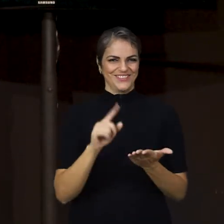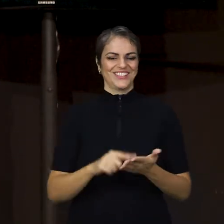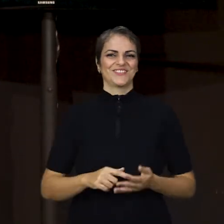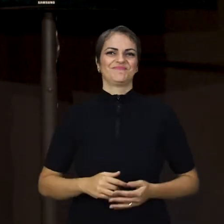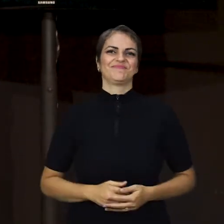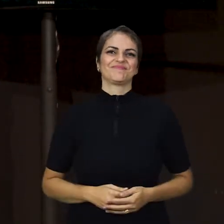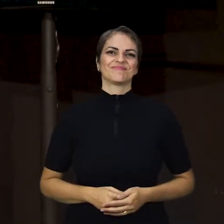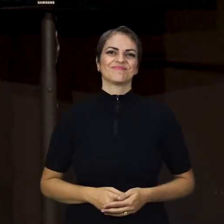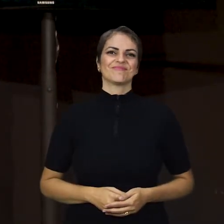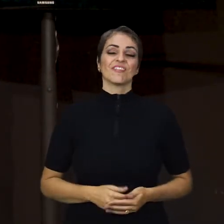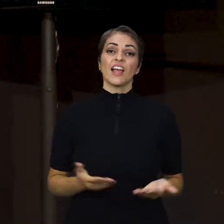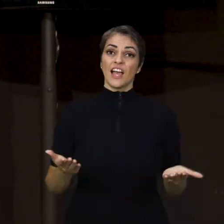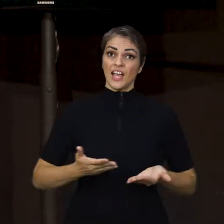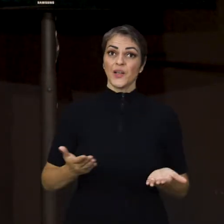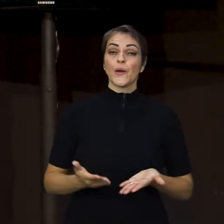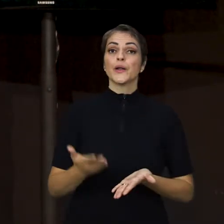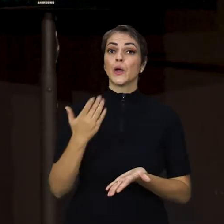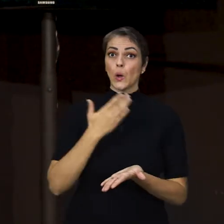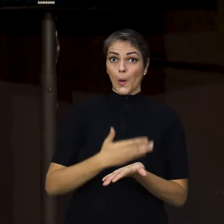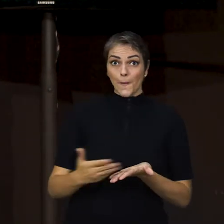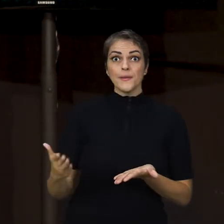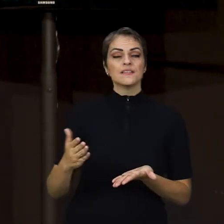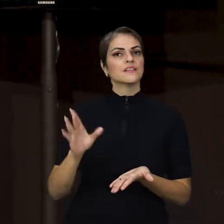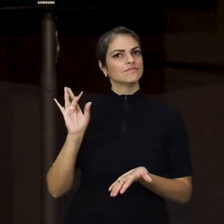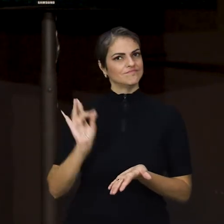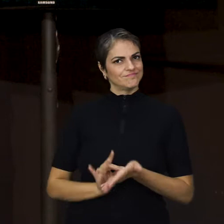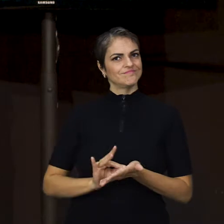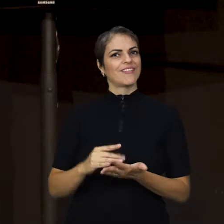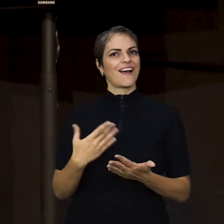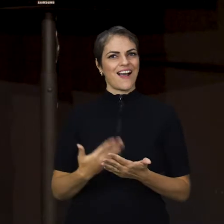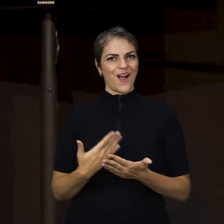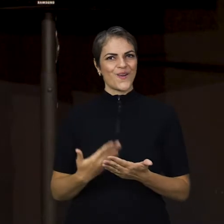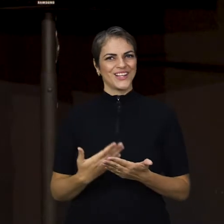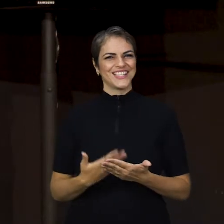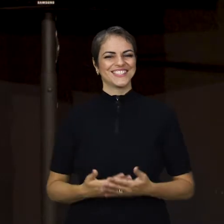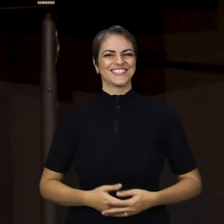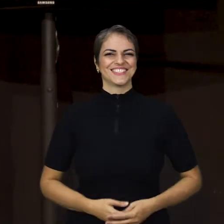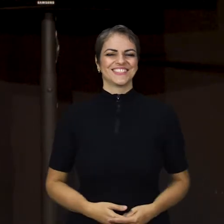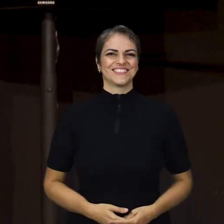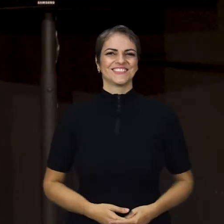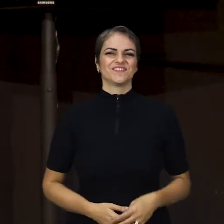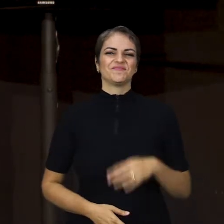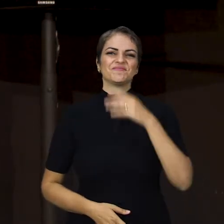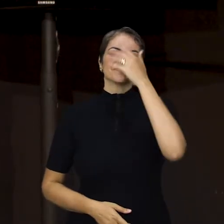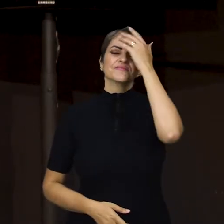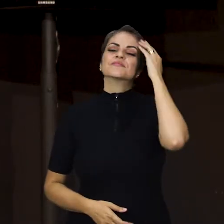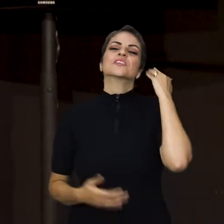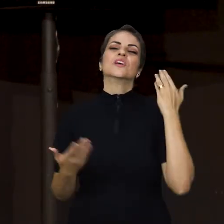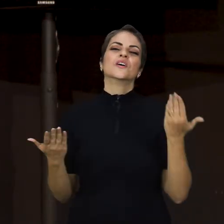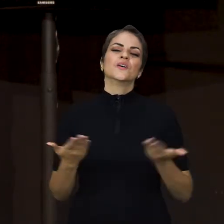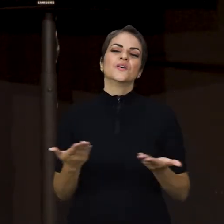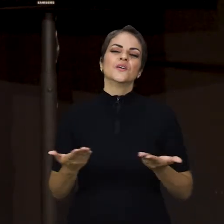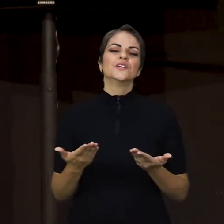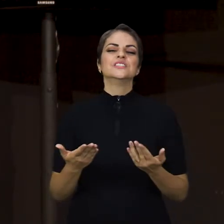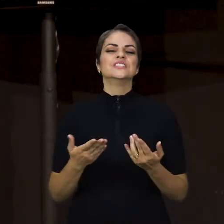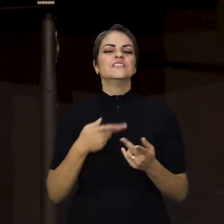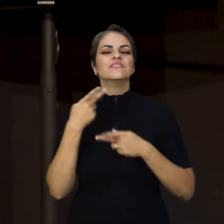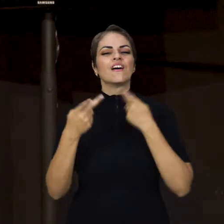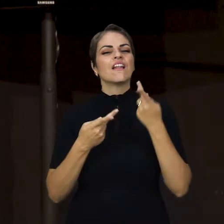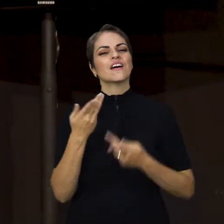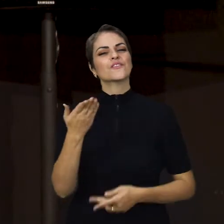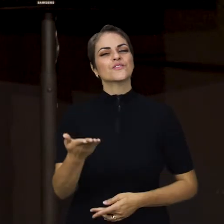nosso conteúdo da primeira aula de hoje, e eu quero conversar um pouquinho com você nessa primeira aula a respeito do que é a